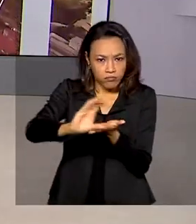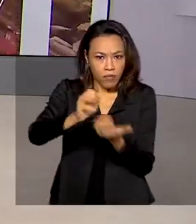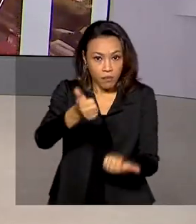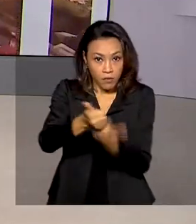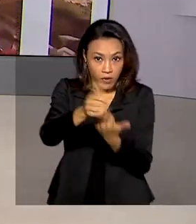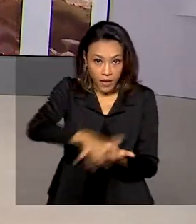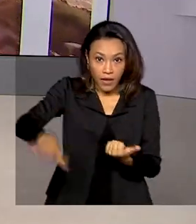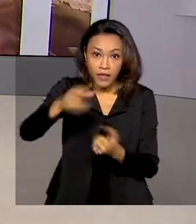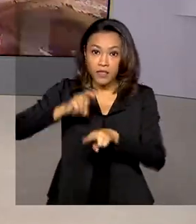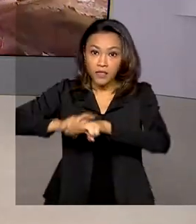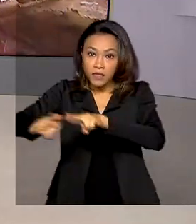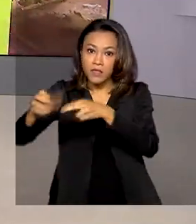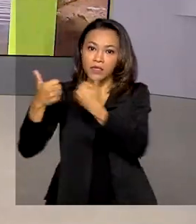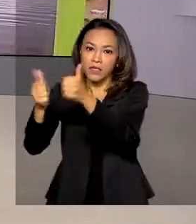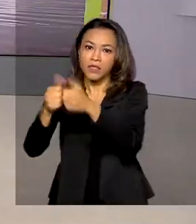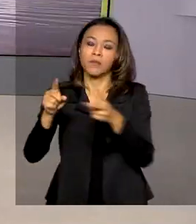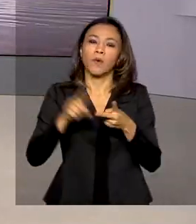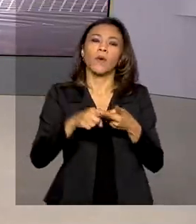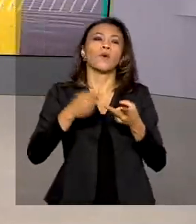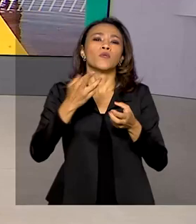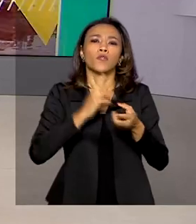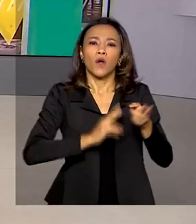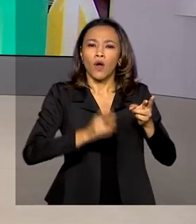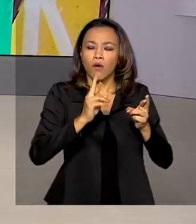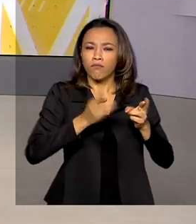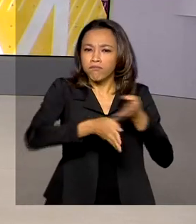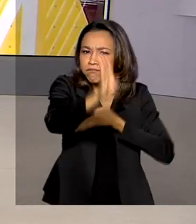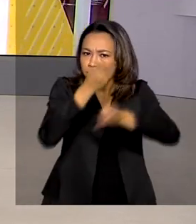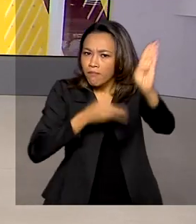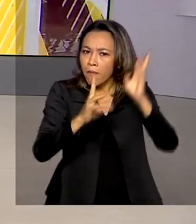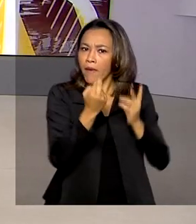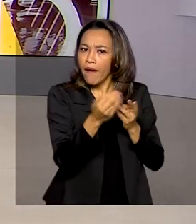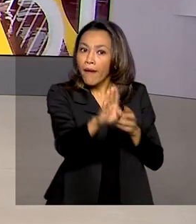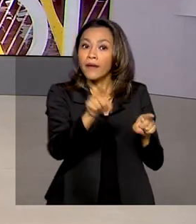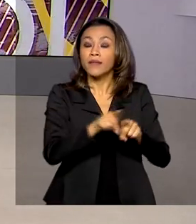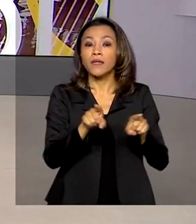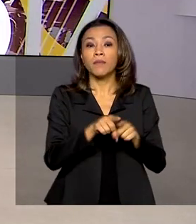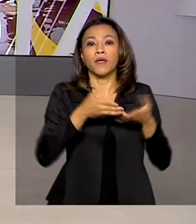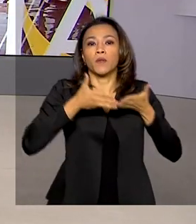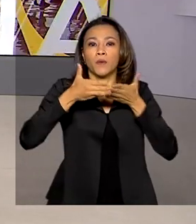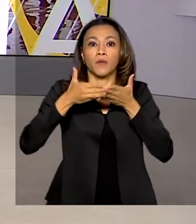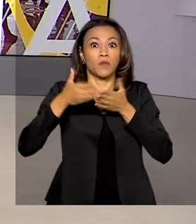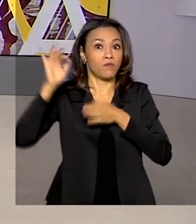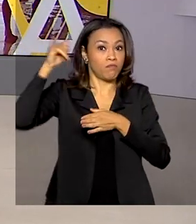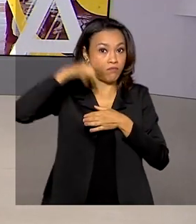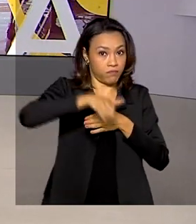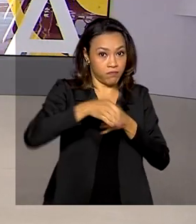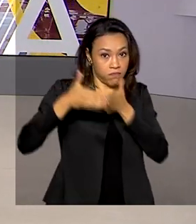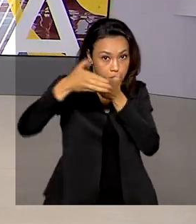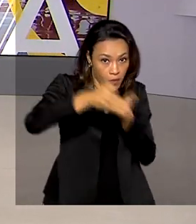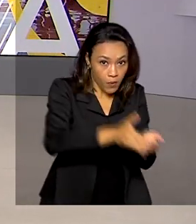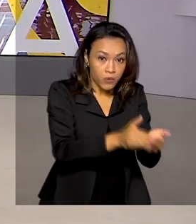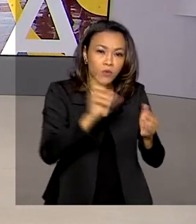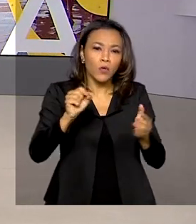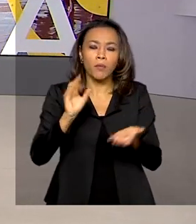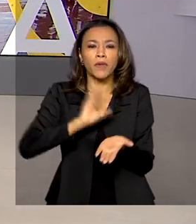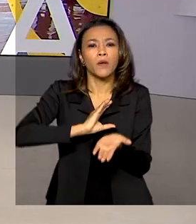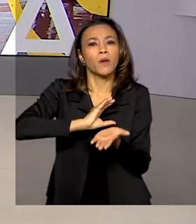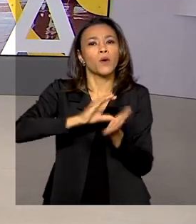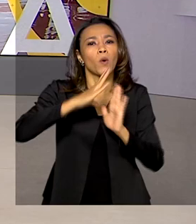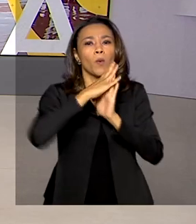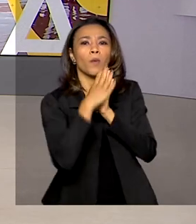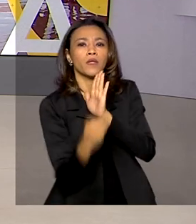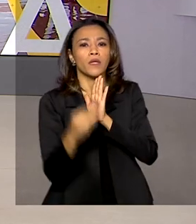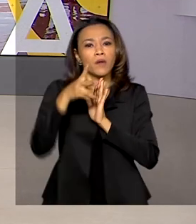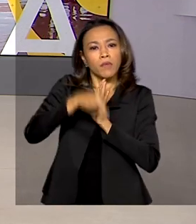transporte rodoviário portuário e aeroportuário no âmbito do programa de parcerias de investimentos e sobre a inclusão de